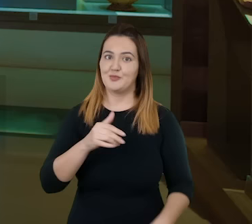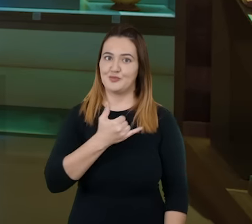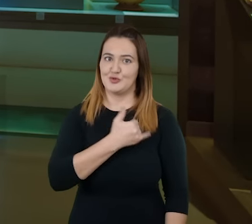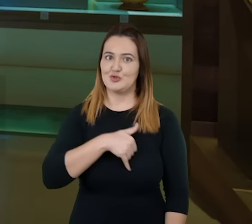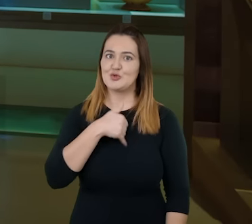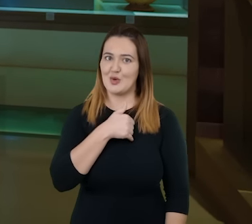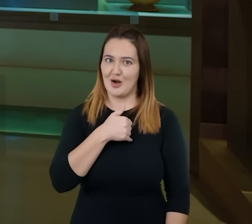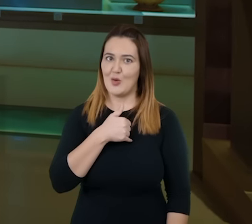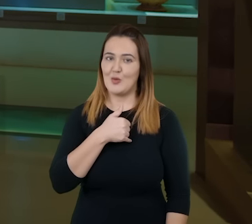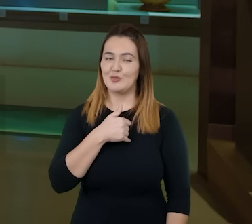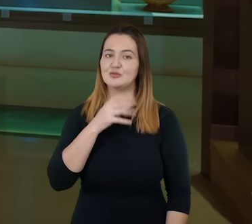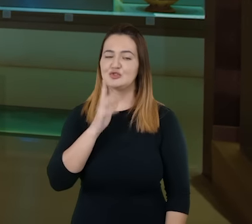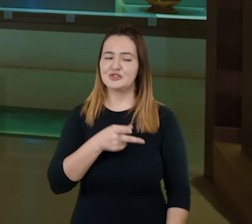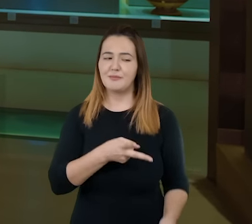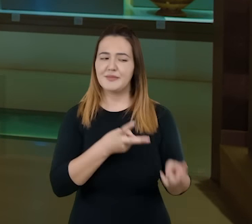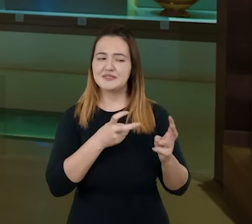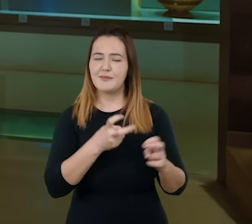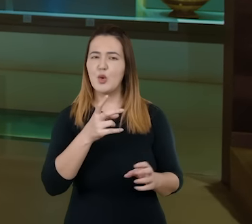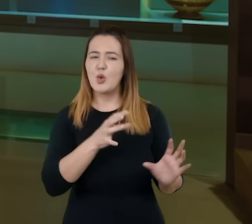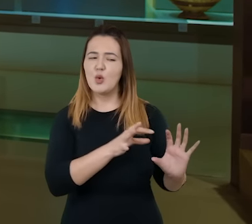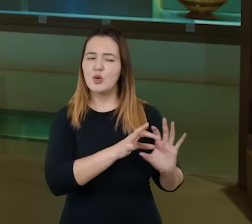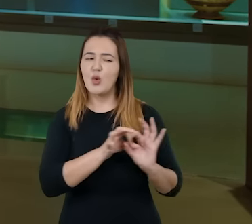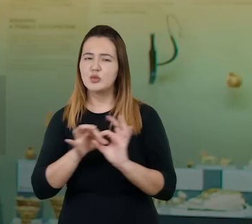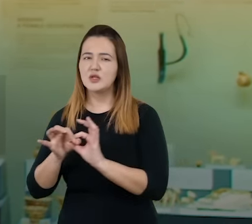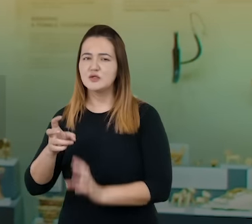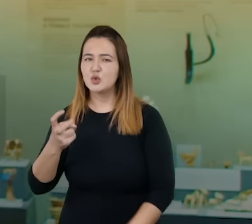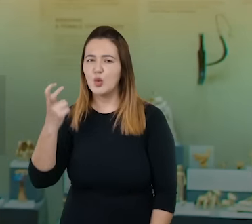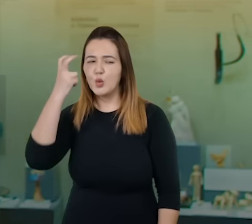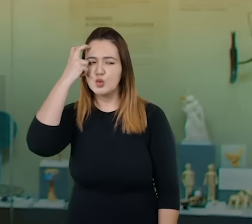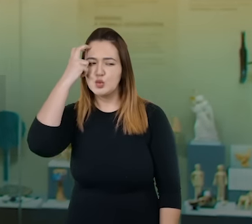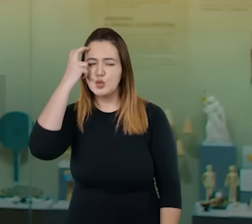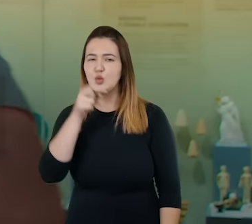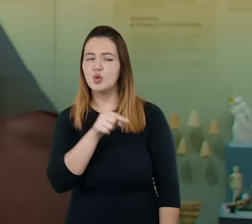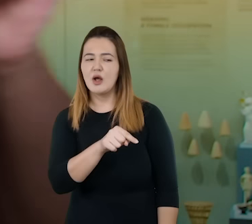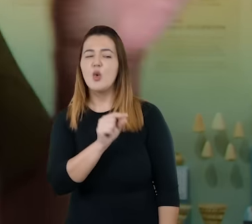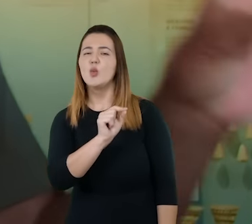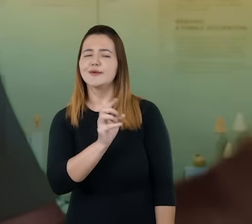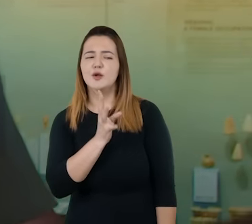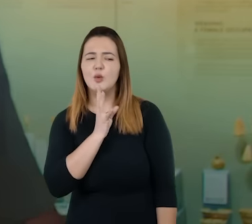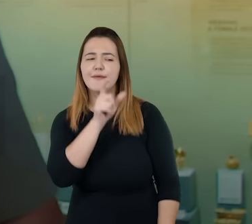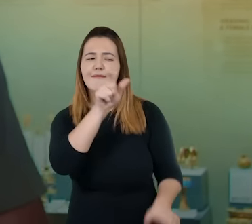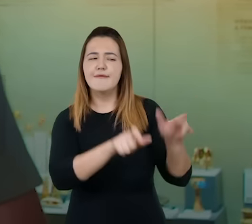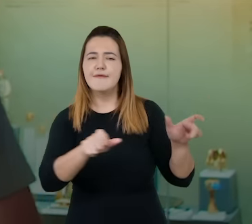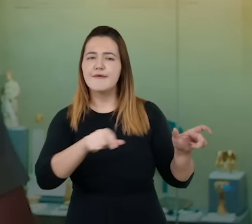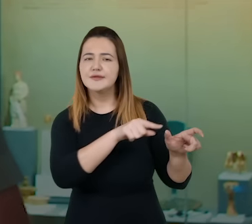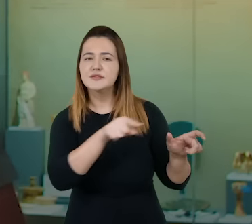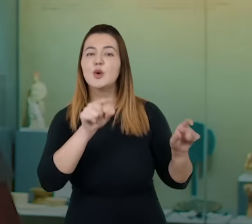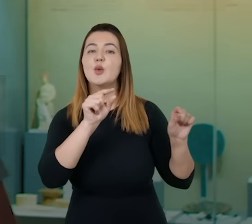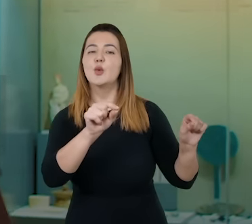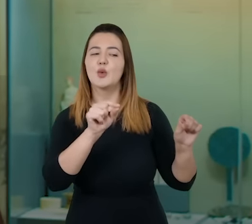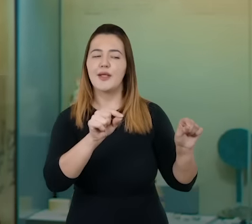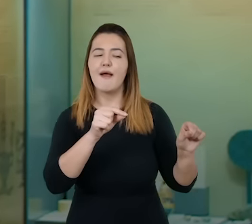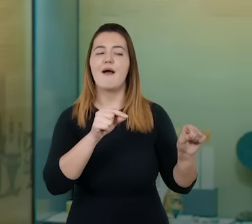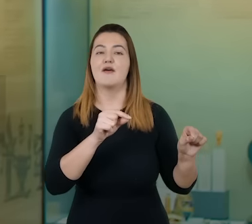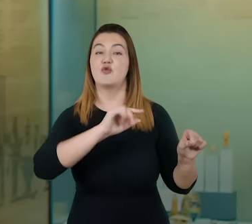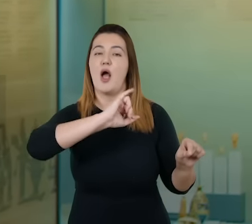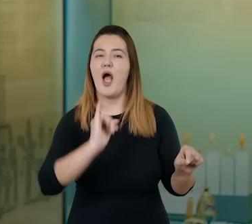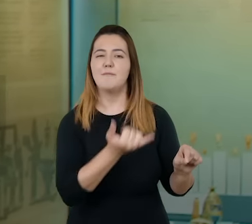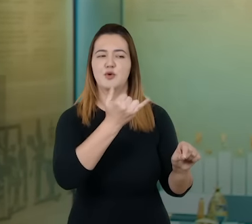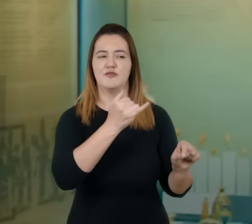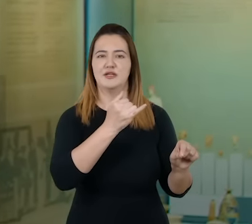João, dialogando com esse universo, mais uma vez, parte do conhecido para o desconhecido, não para endossar o